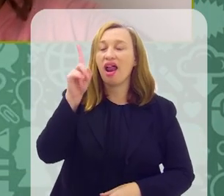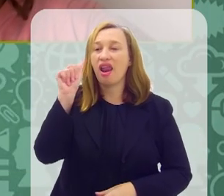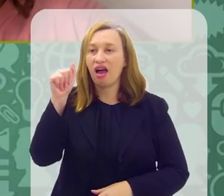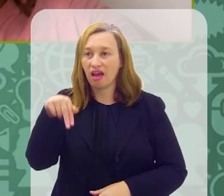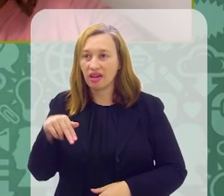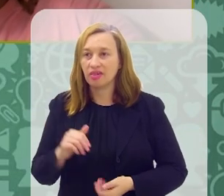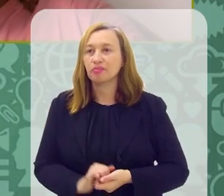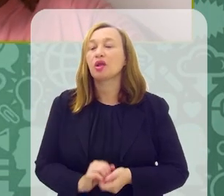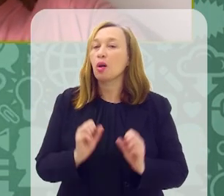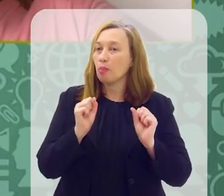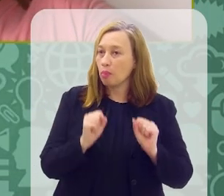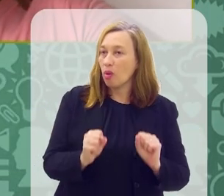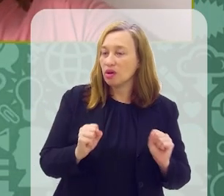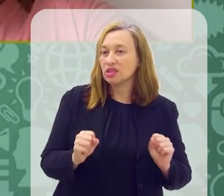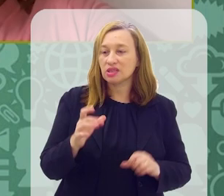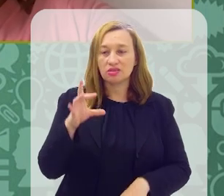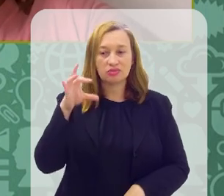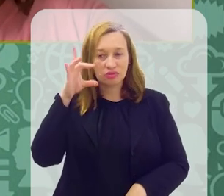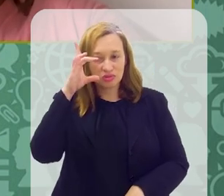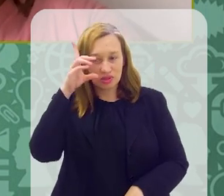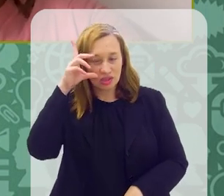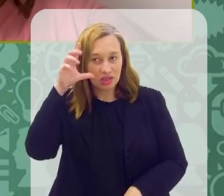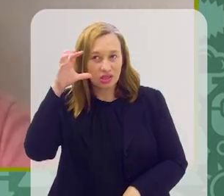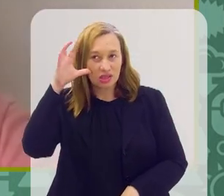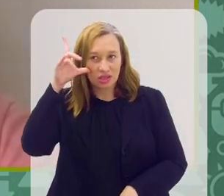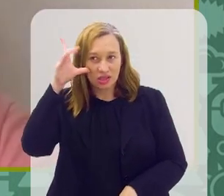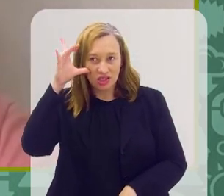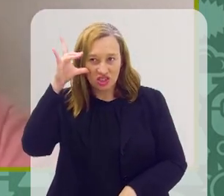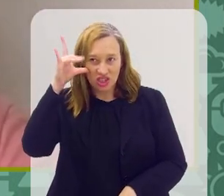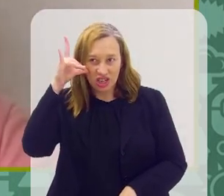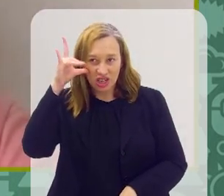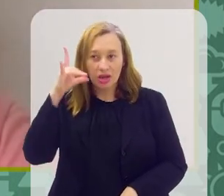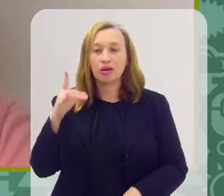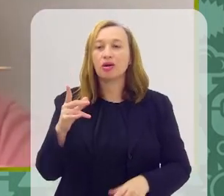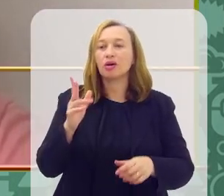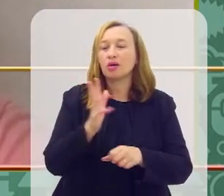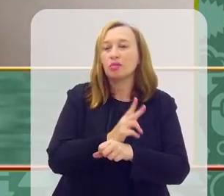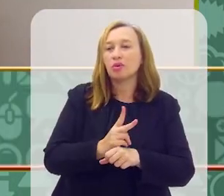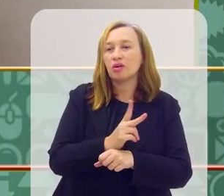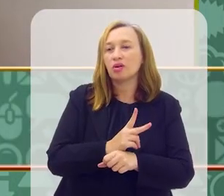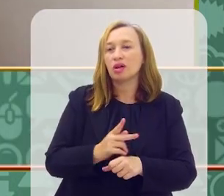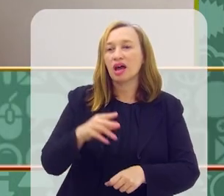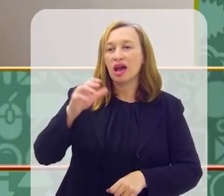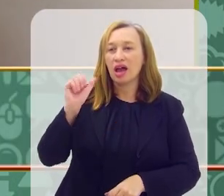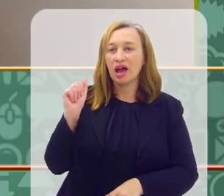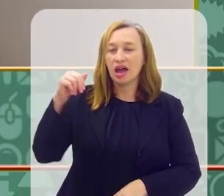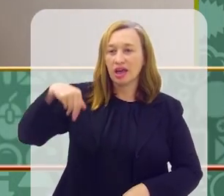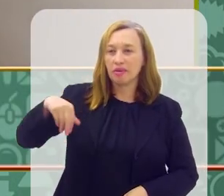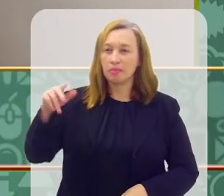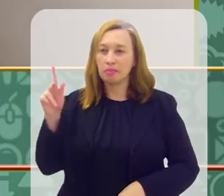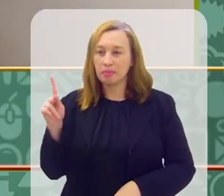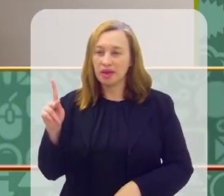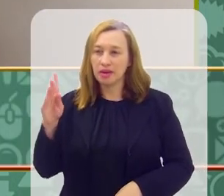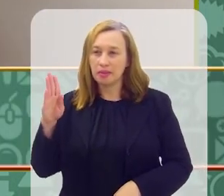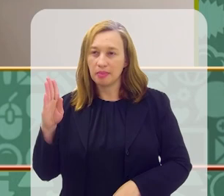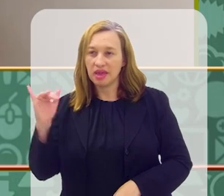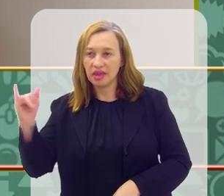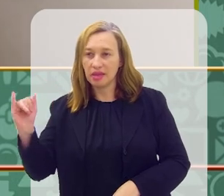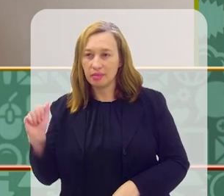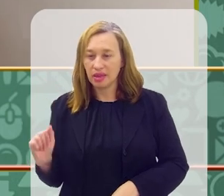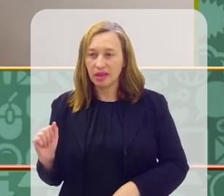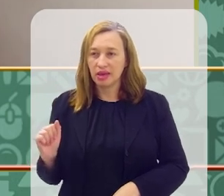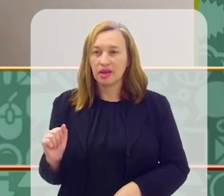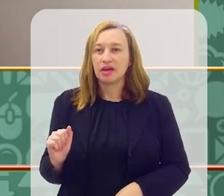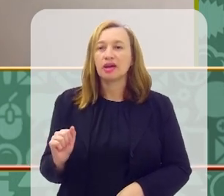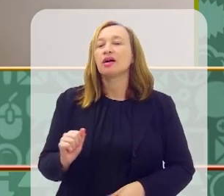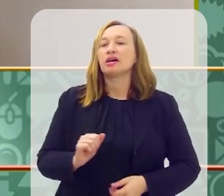Alain? Bom, pode ser lá pelo Instagram, procurando, né, a MPBia, que é o